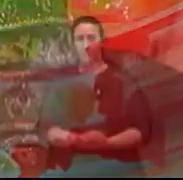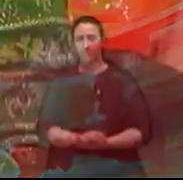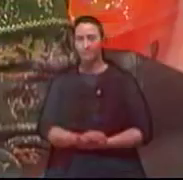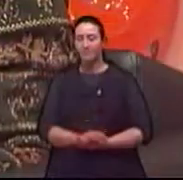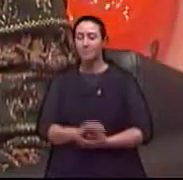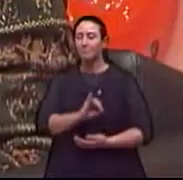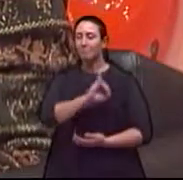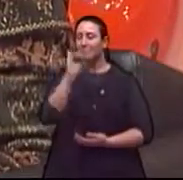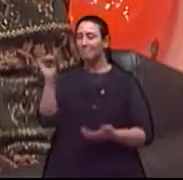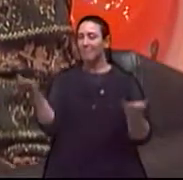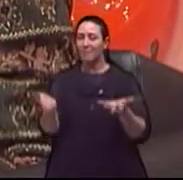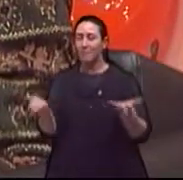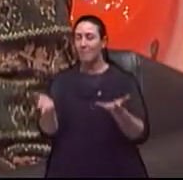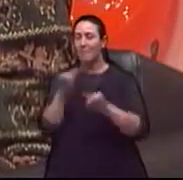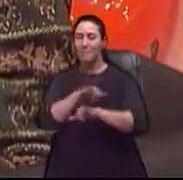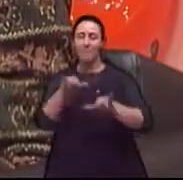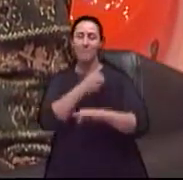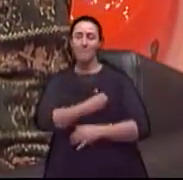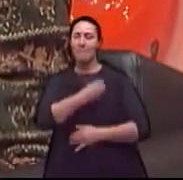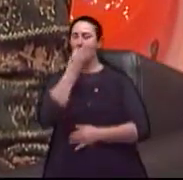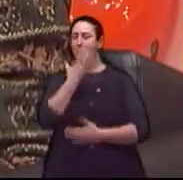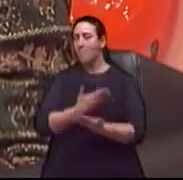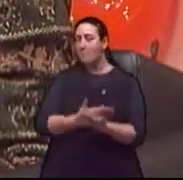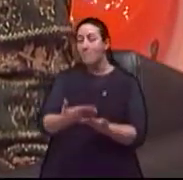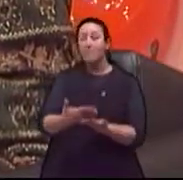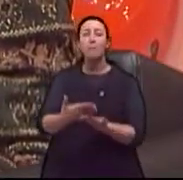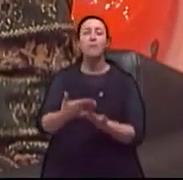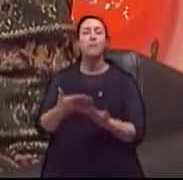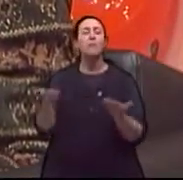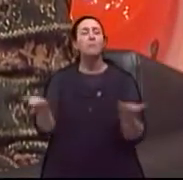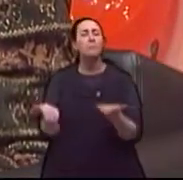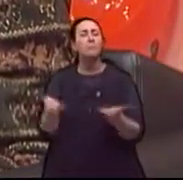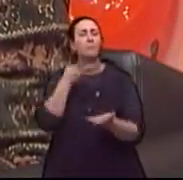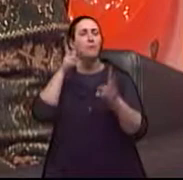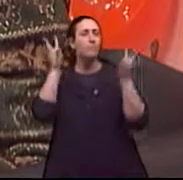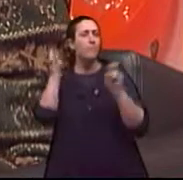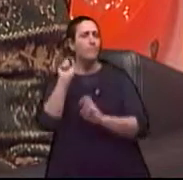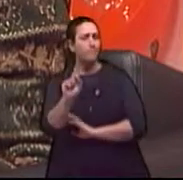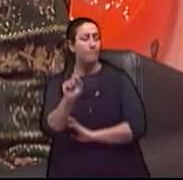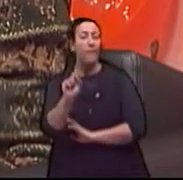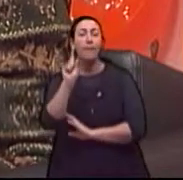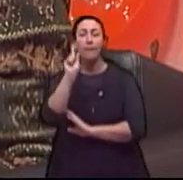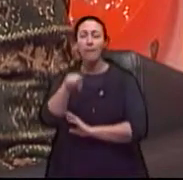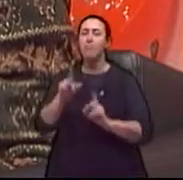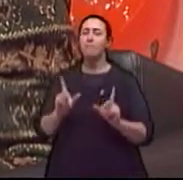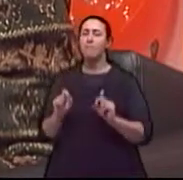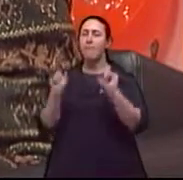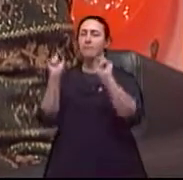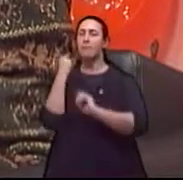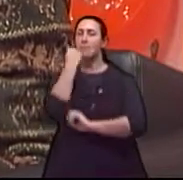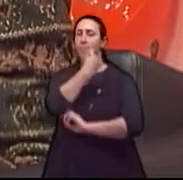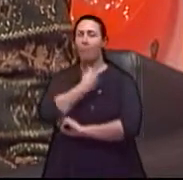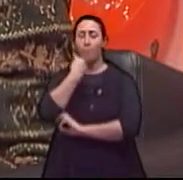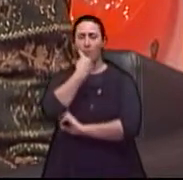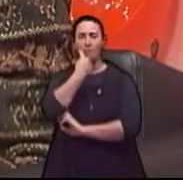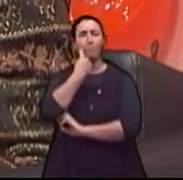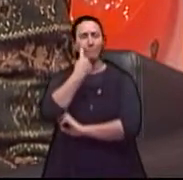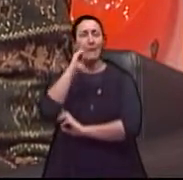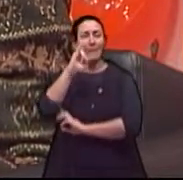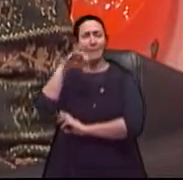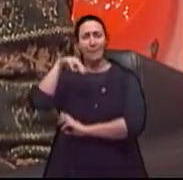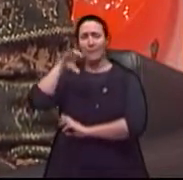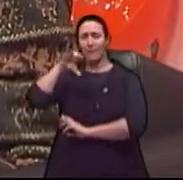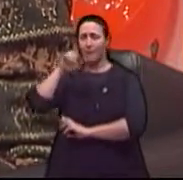Olá o nosso viva bem está começando E hoje vamos falar sobre o câncer bucal segundo Inca